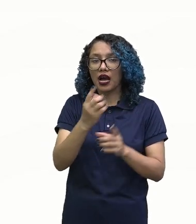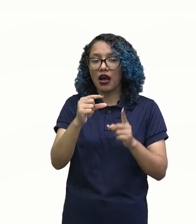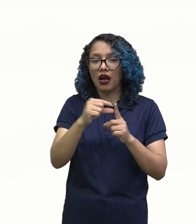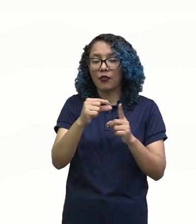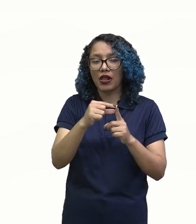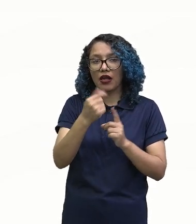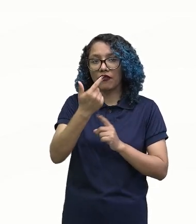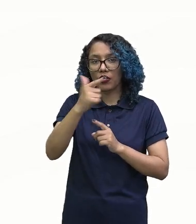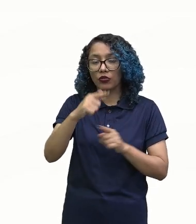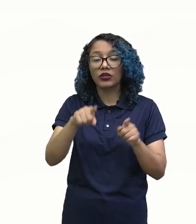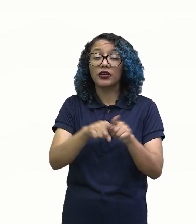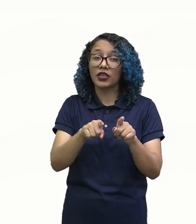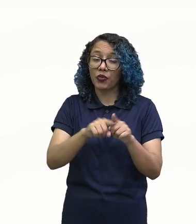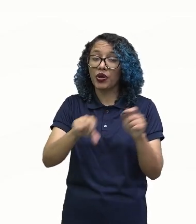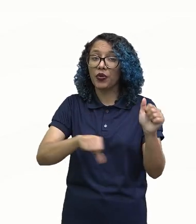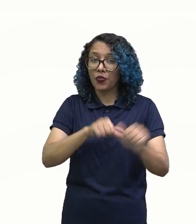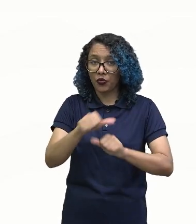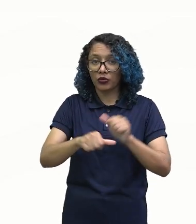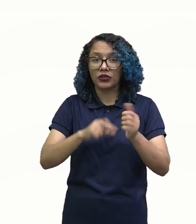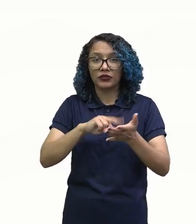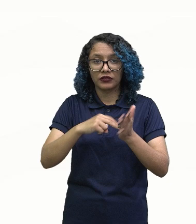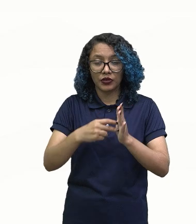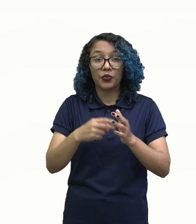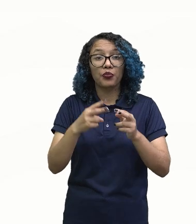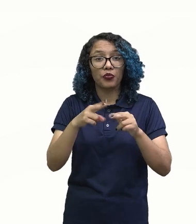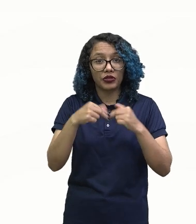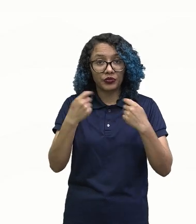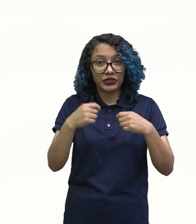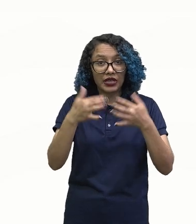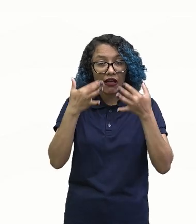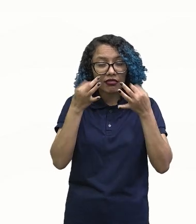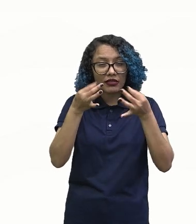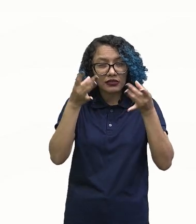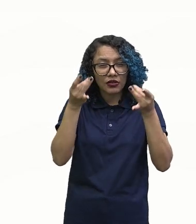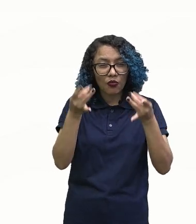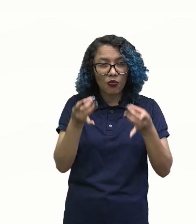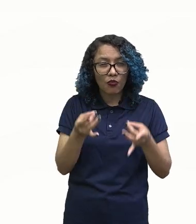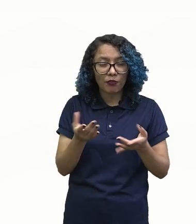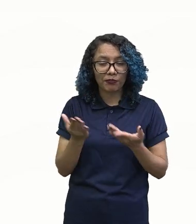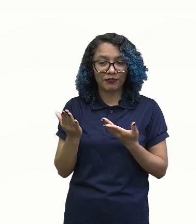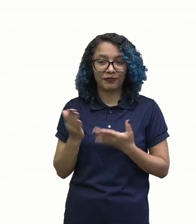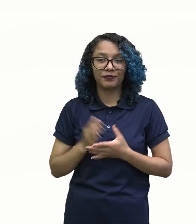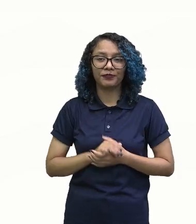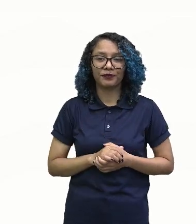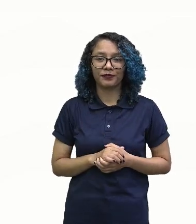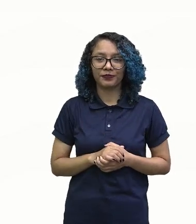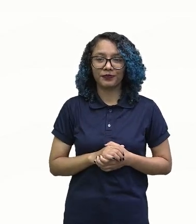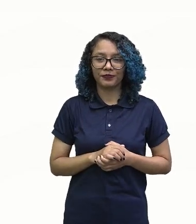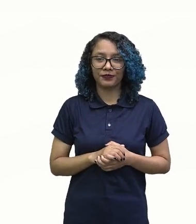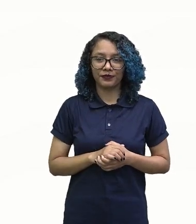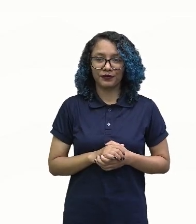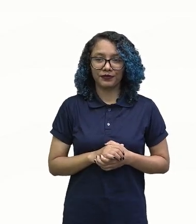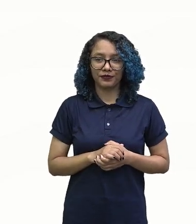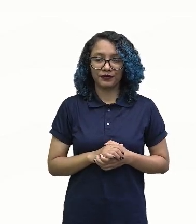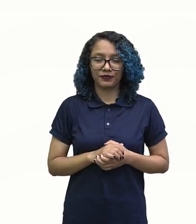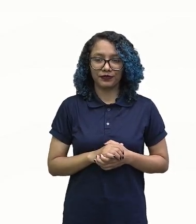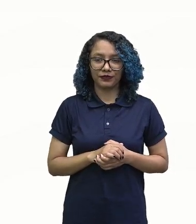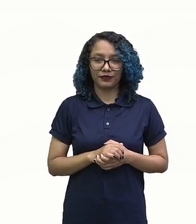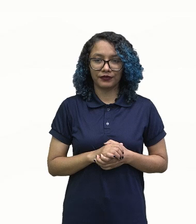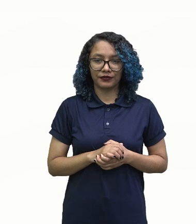dela também. Então, a gente tem que prestar atenção nesses detalhes, tá? Importante. Então, aqui eu tenho